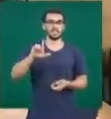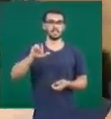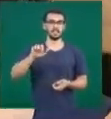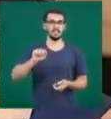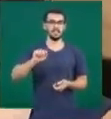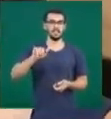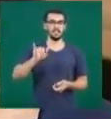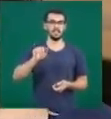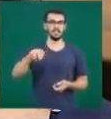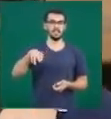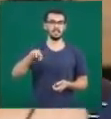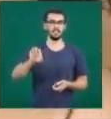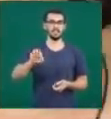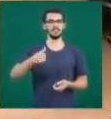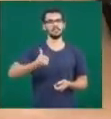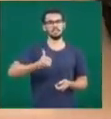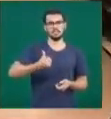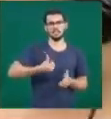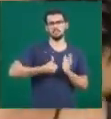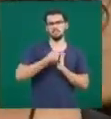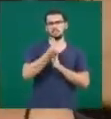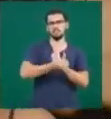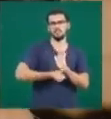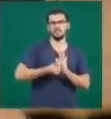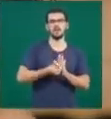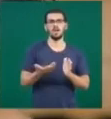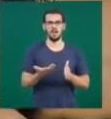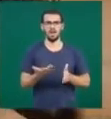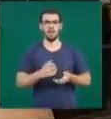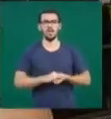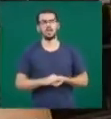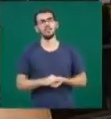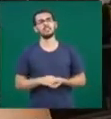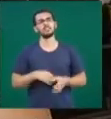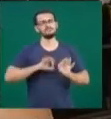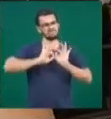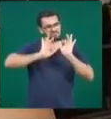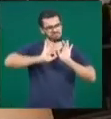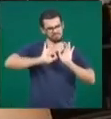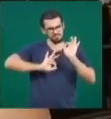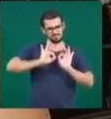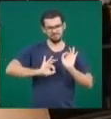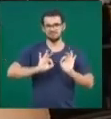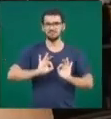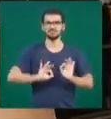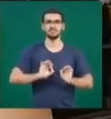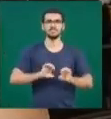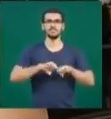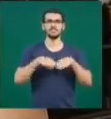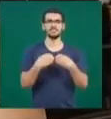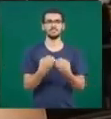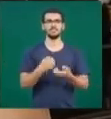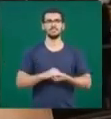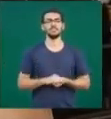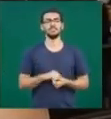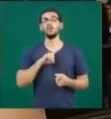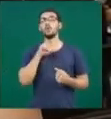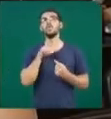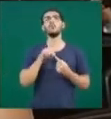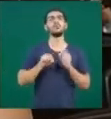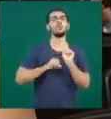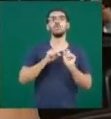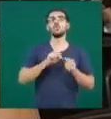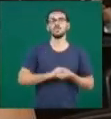de jornalismo e faz parte da equipe organizadora. O objetivo da semana é trazer esse debate,